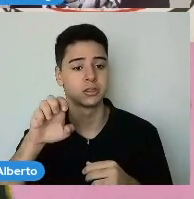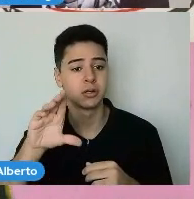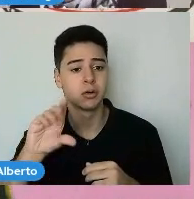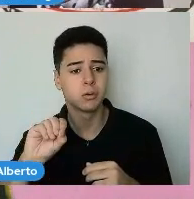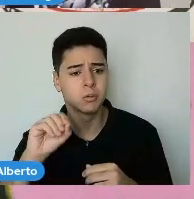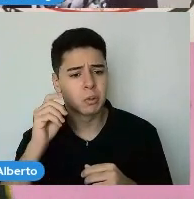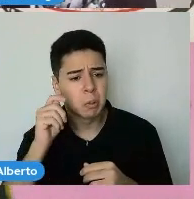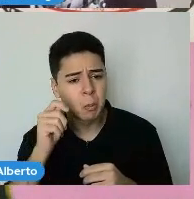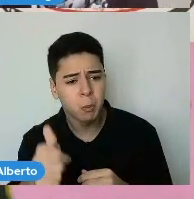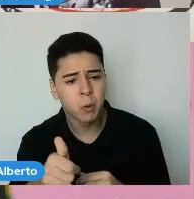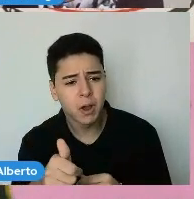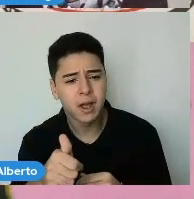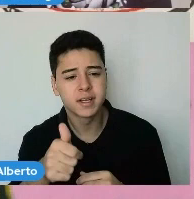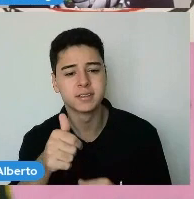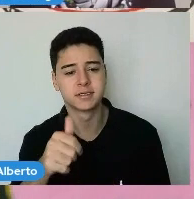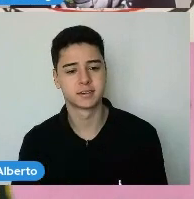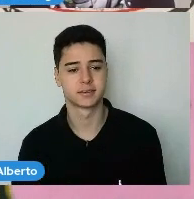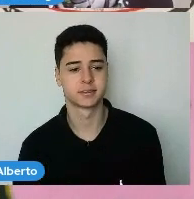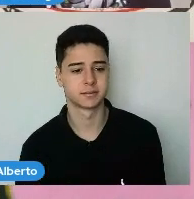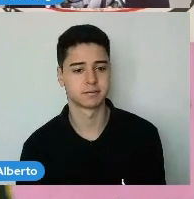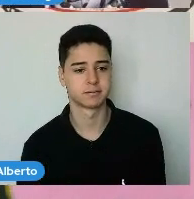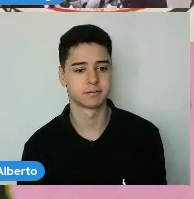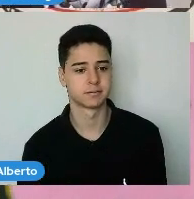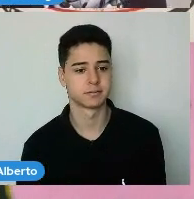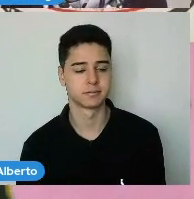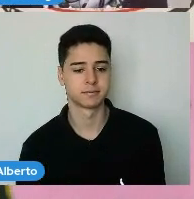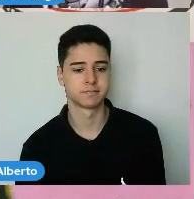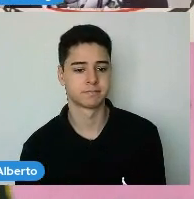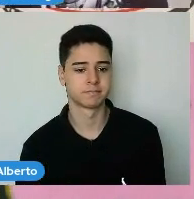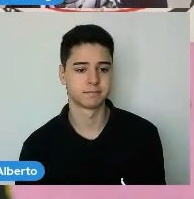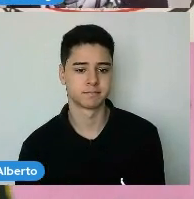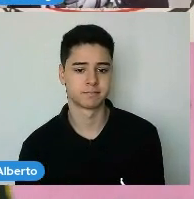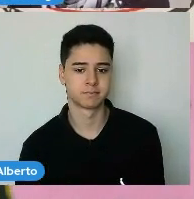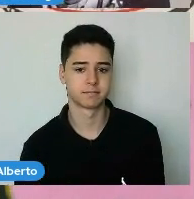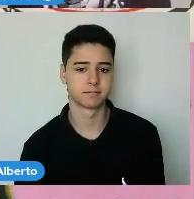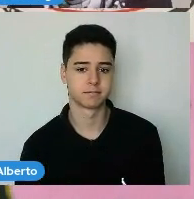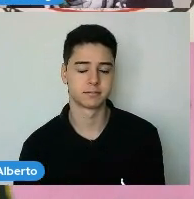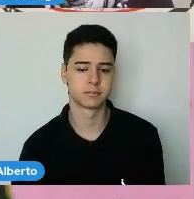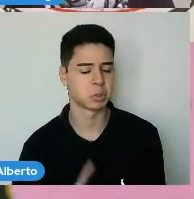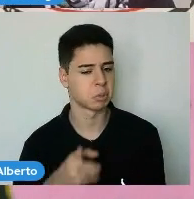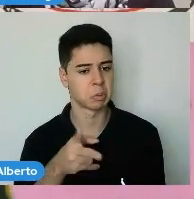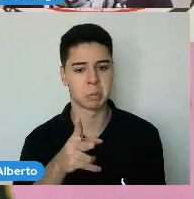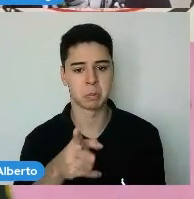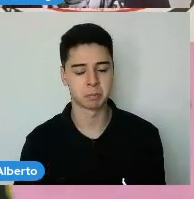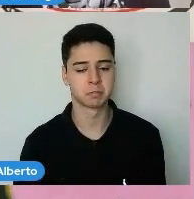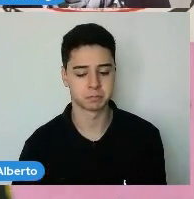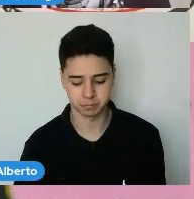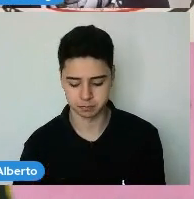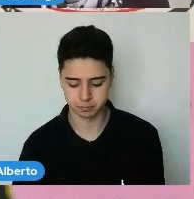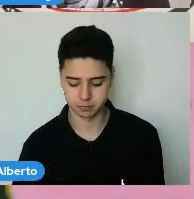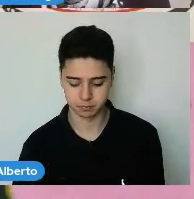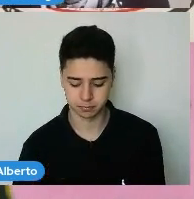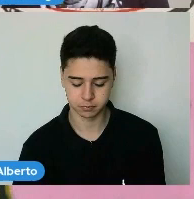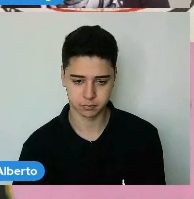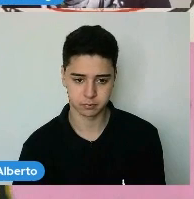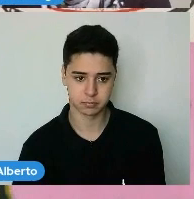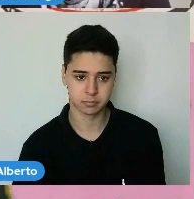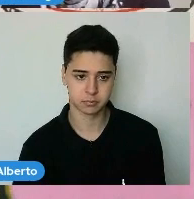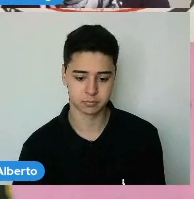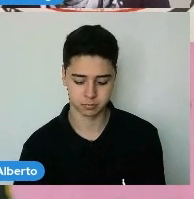Michelangelo. Quase. Tá? E assim por diante. Tá bom? Falando de